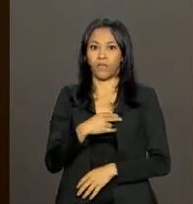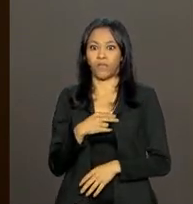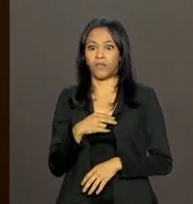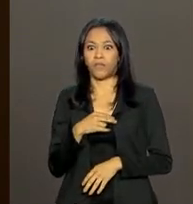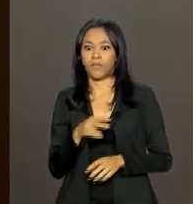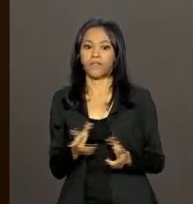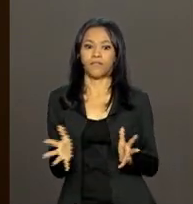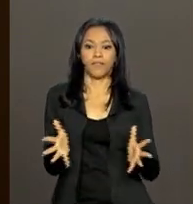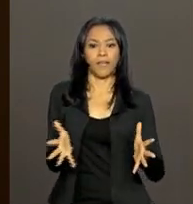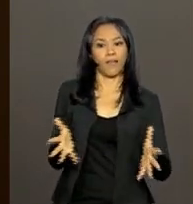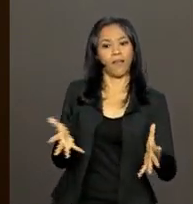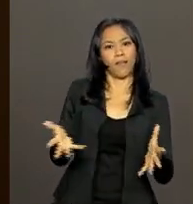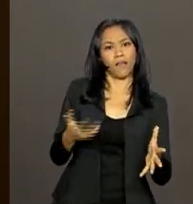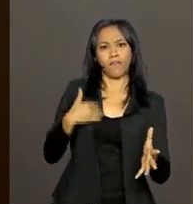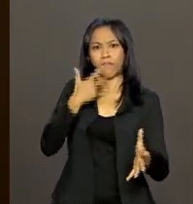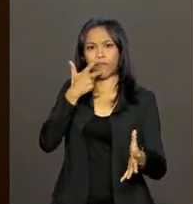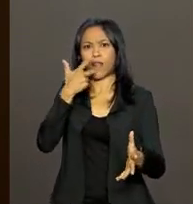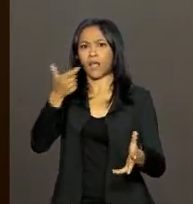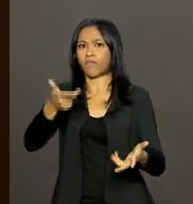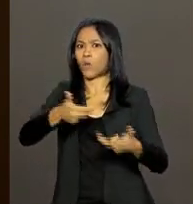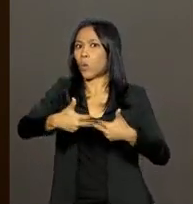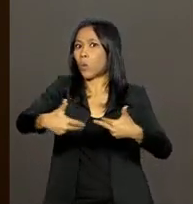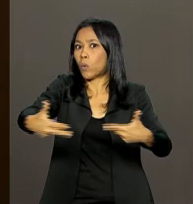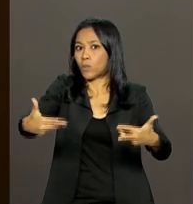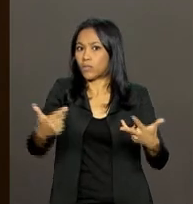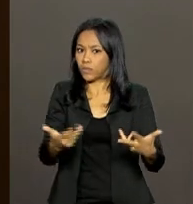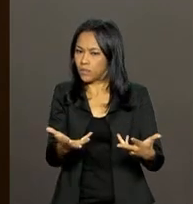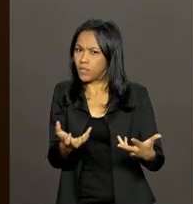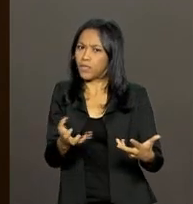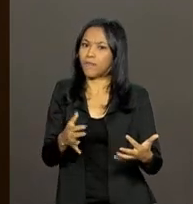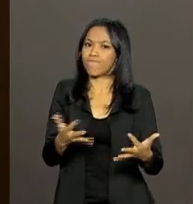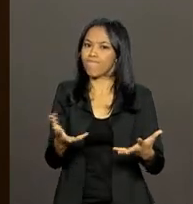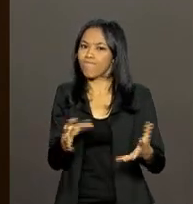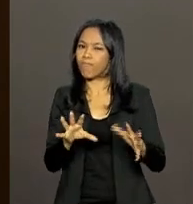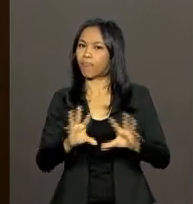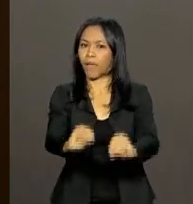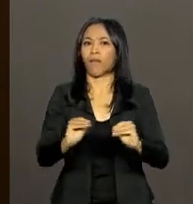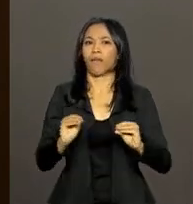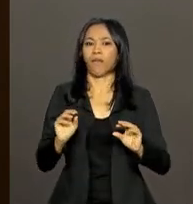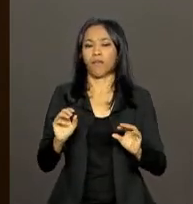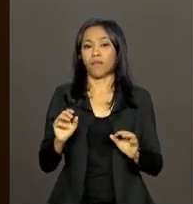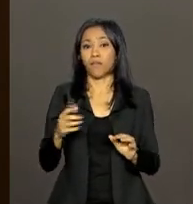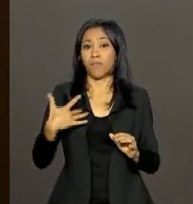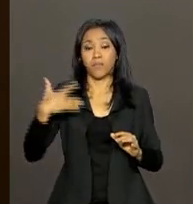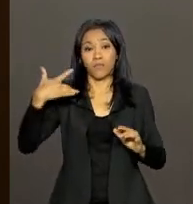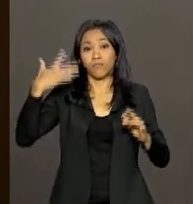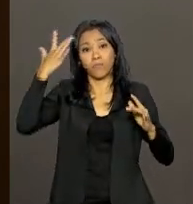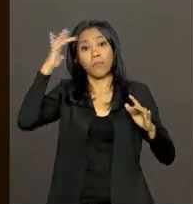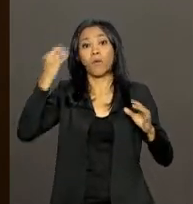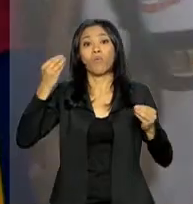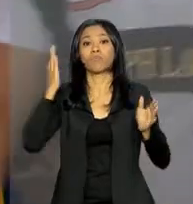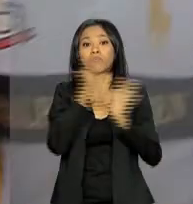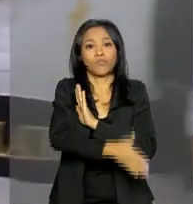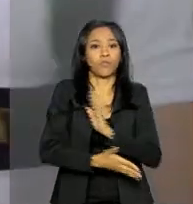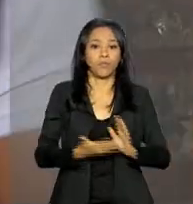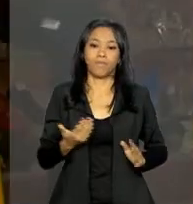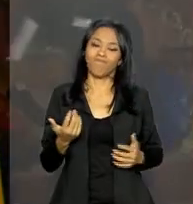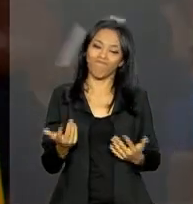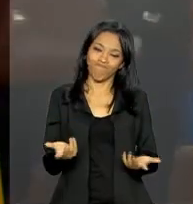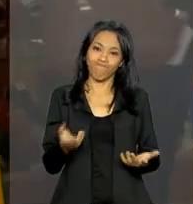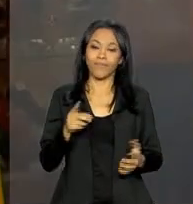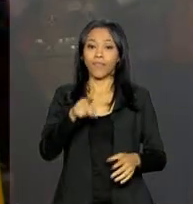mim ele falava coisas horríveis que queria fazer comigo então nunca tinha como fugir sabe infelizmente